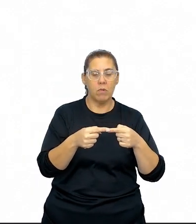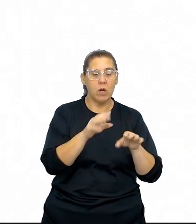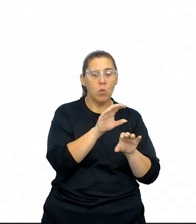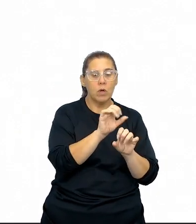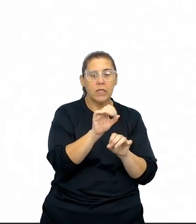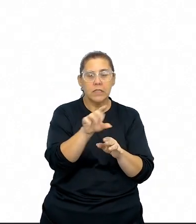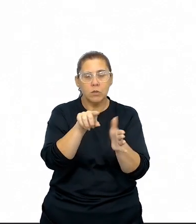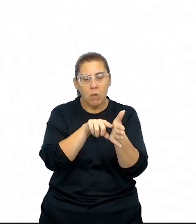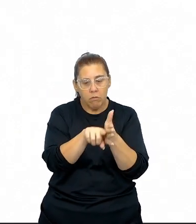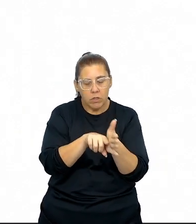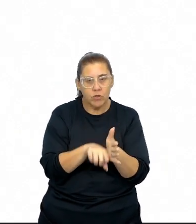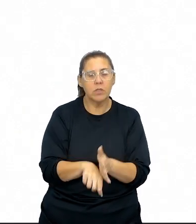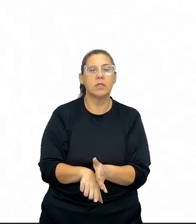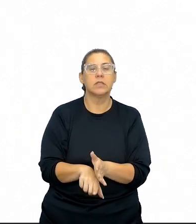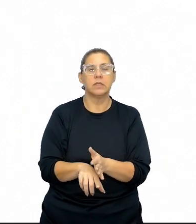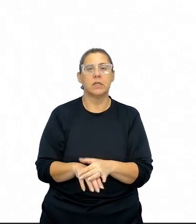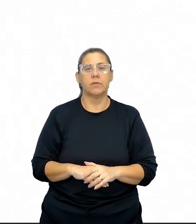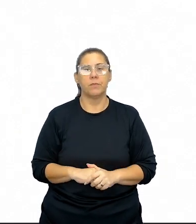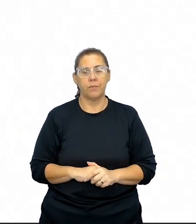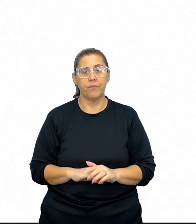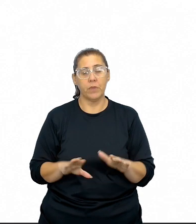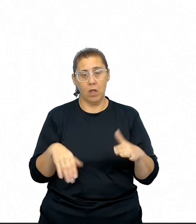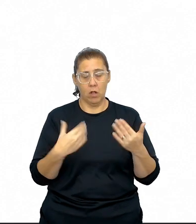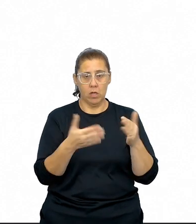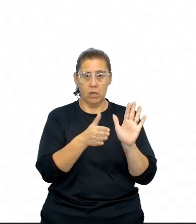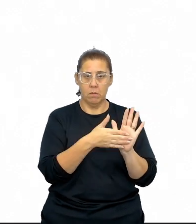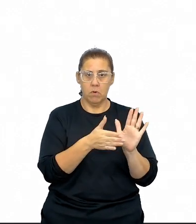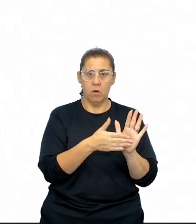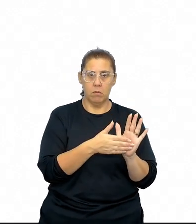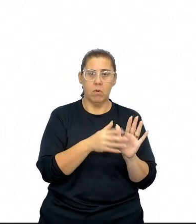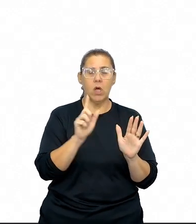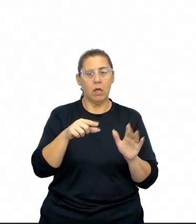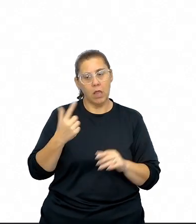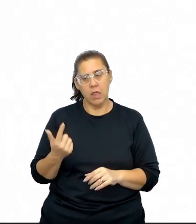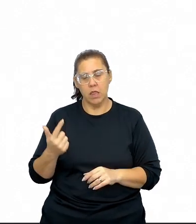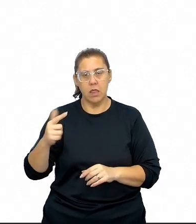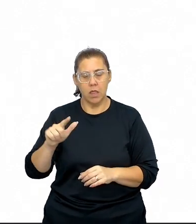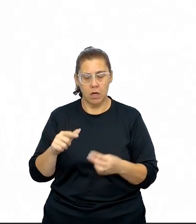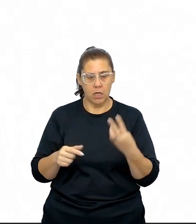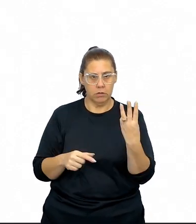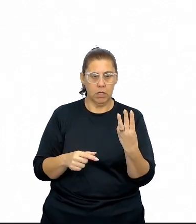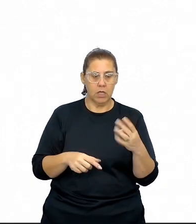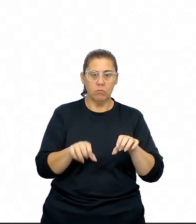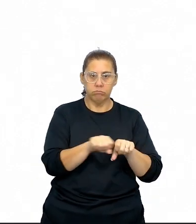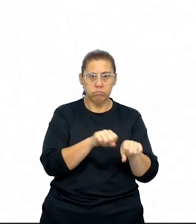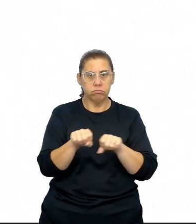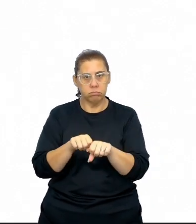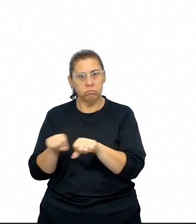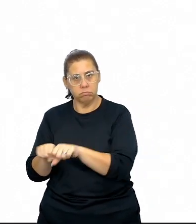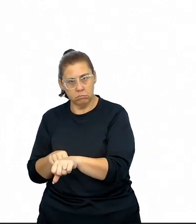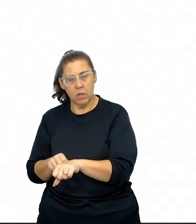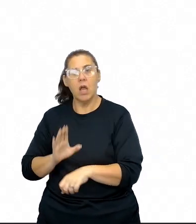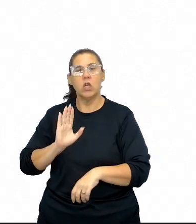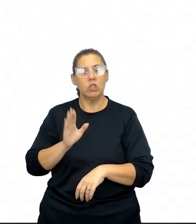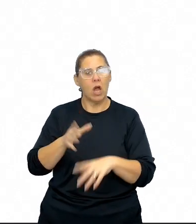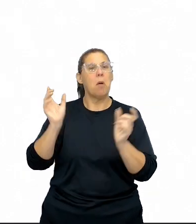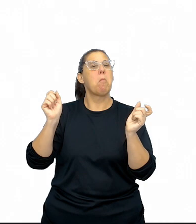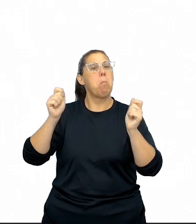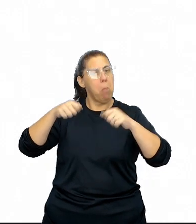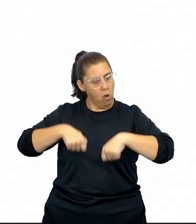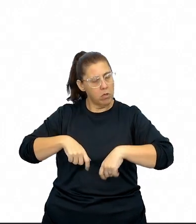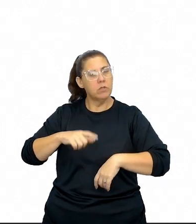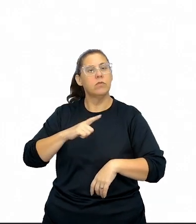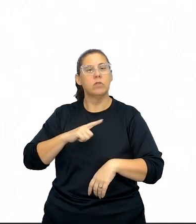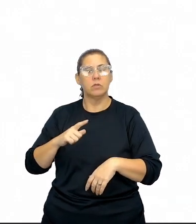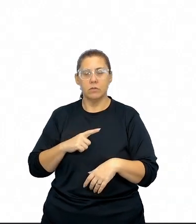investigação. Com isso, a nossa proposta é que, após as 3 formações, seja possível estabelecer